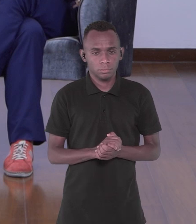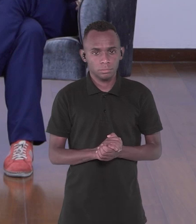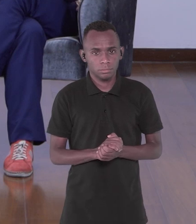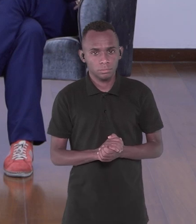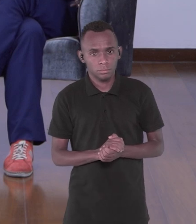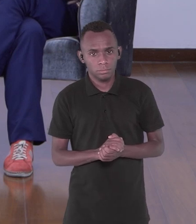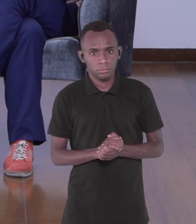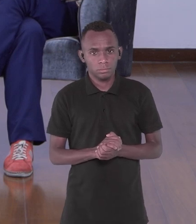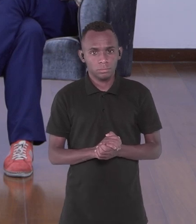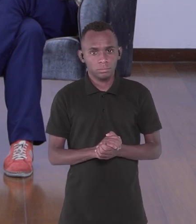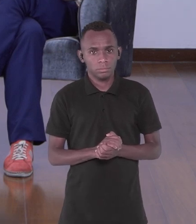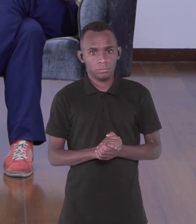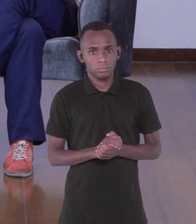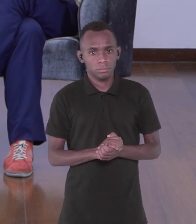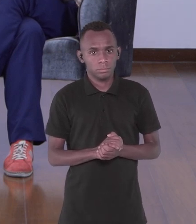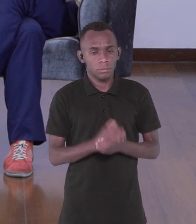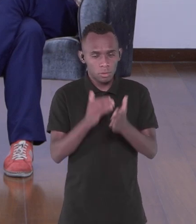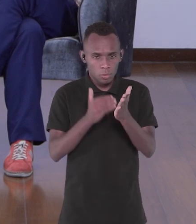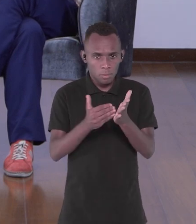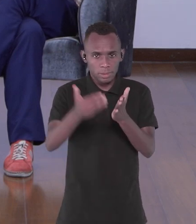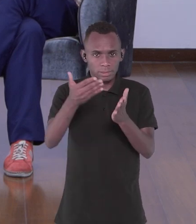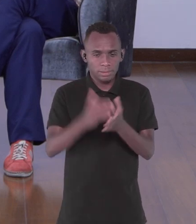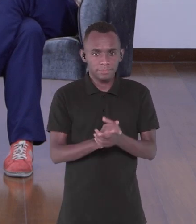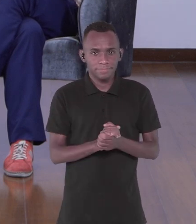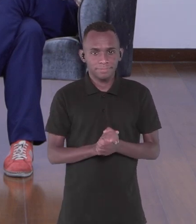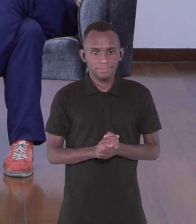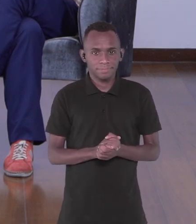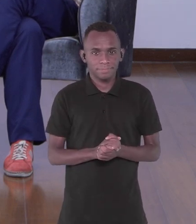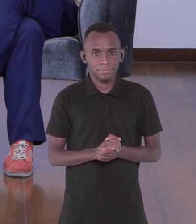Isso, Luísa. Toma iniciativa.